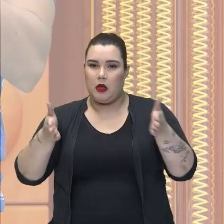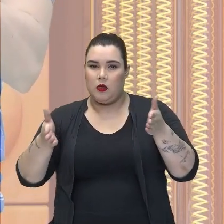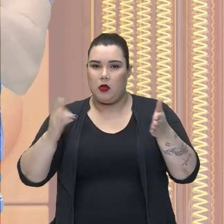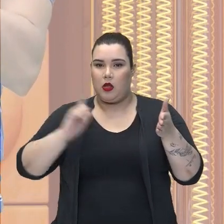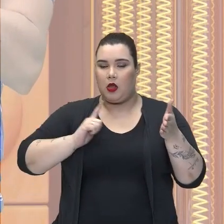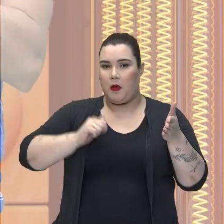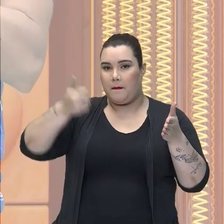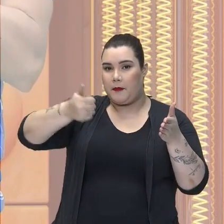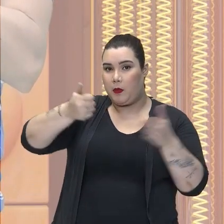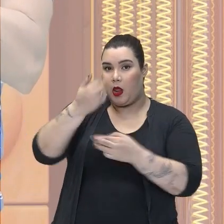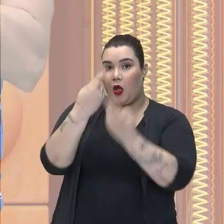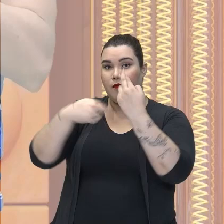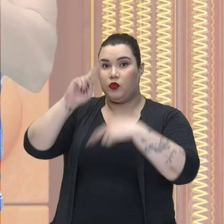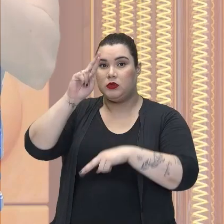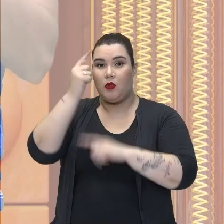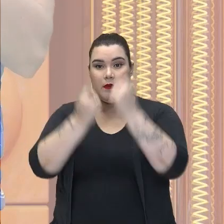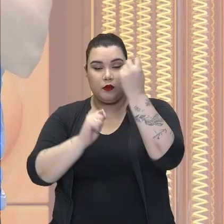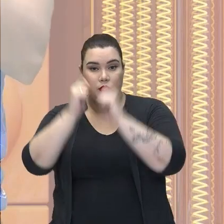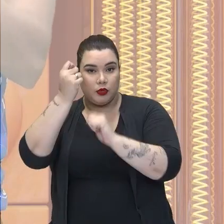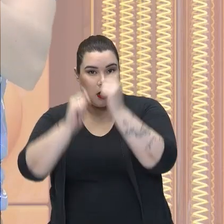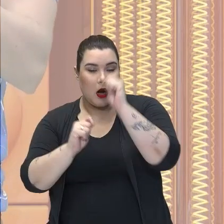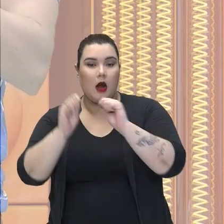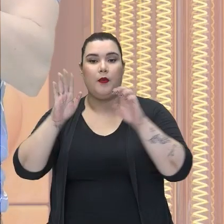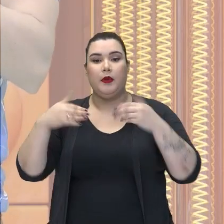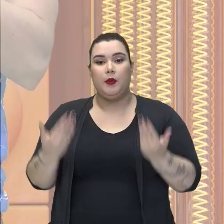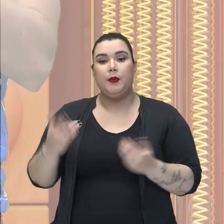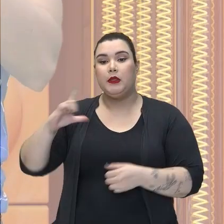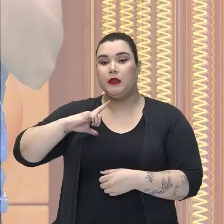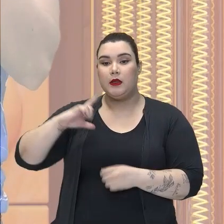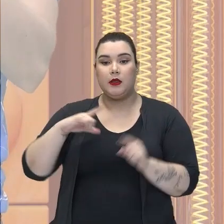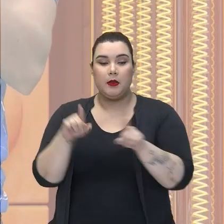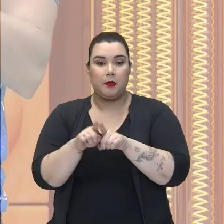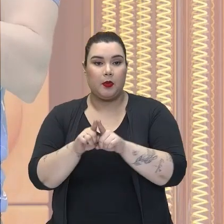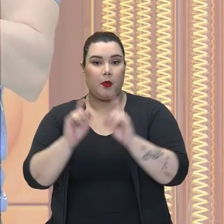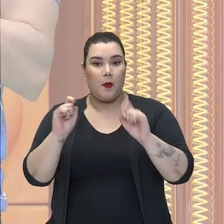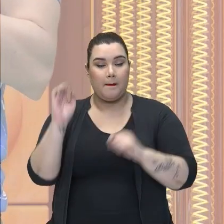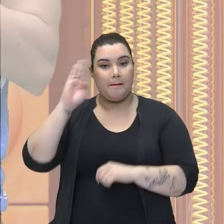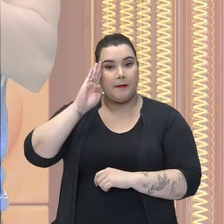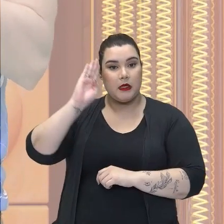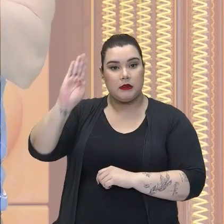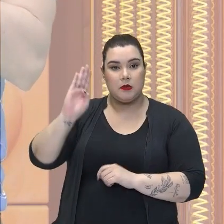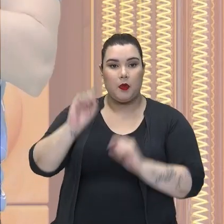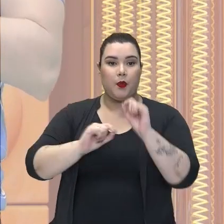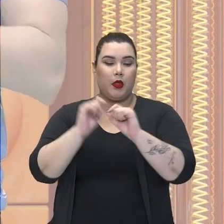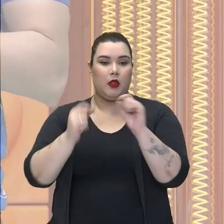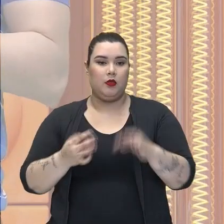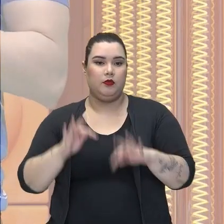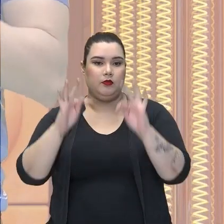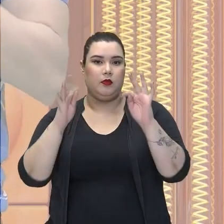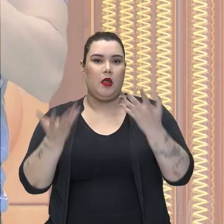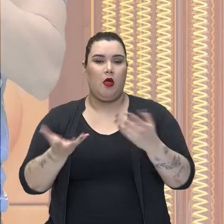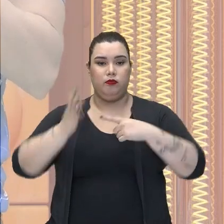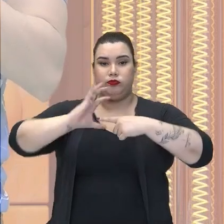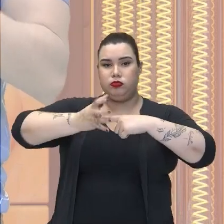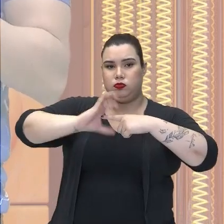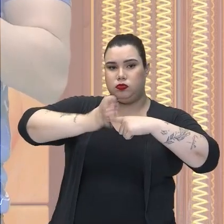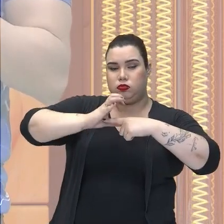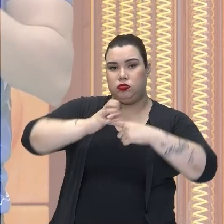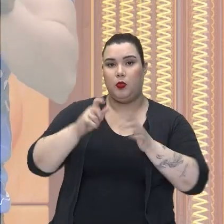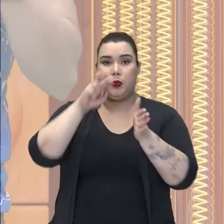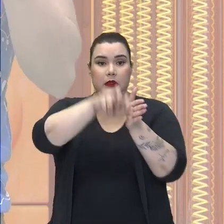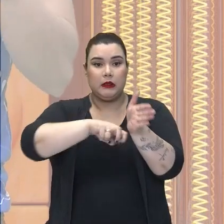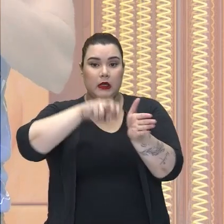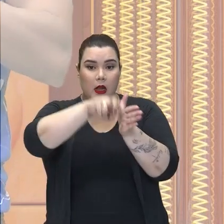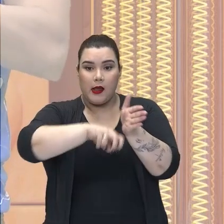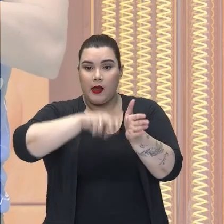primeira revolução industrial, né? Então, a gente tem também ali, como principal tecnologia, a máquina a vapor, o trem,